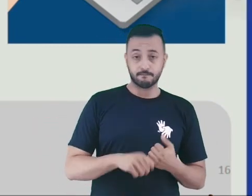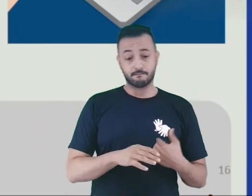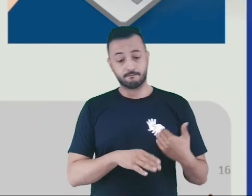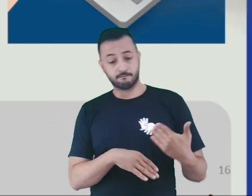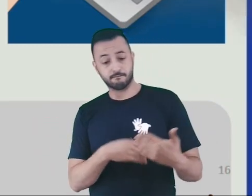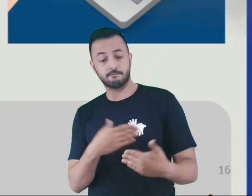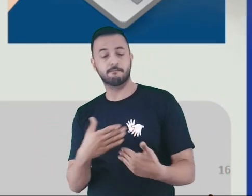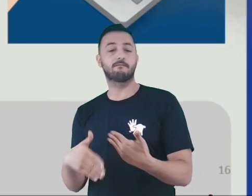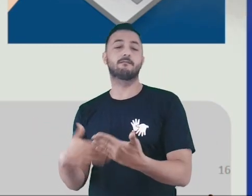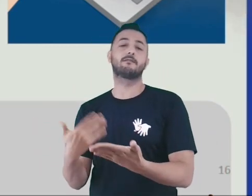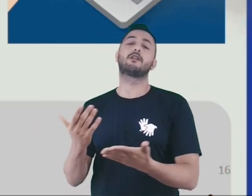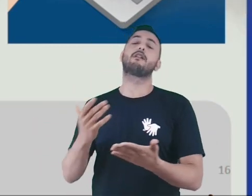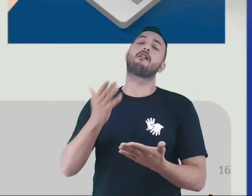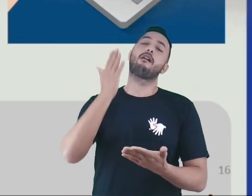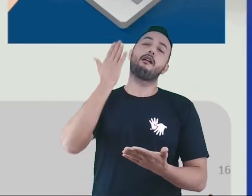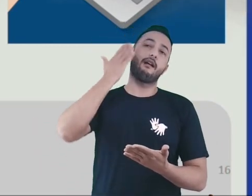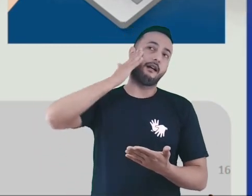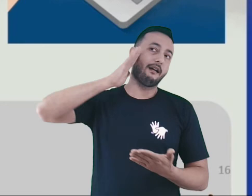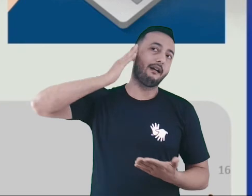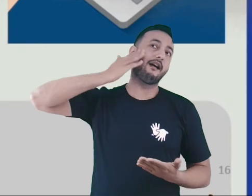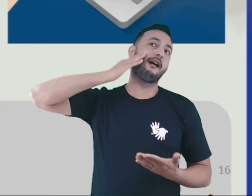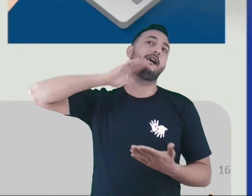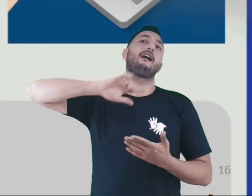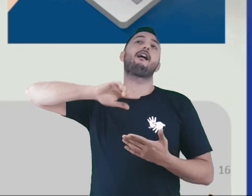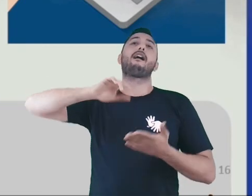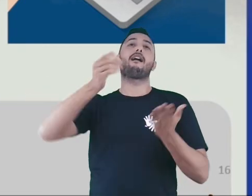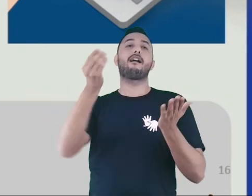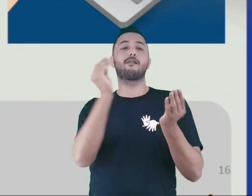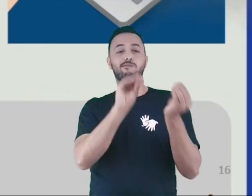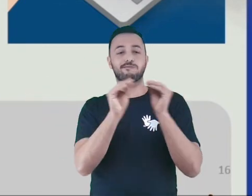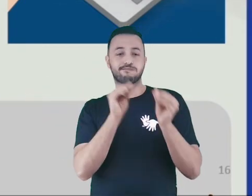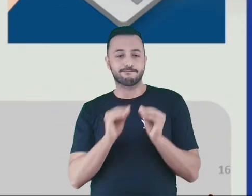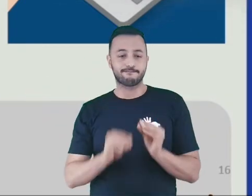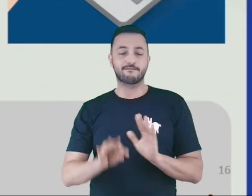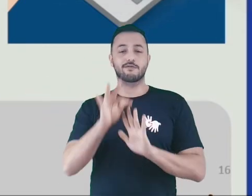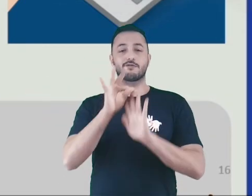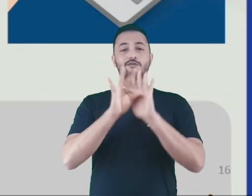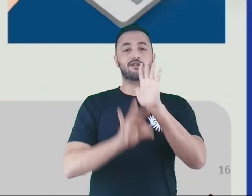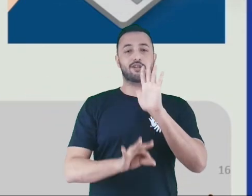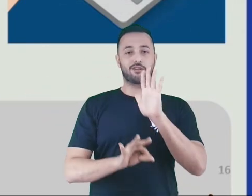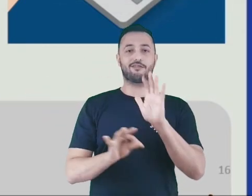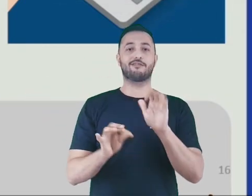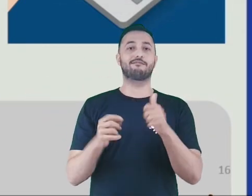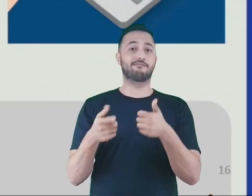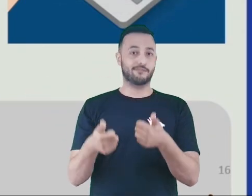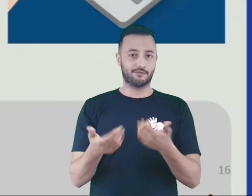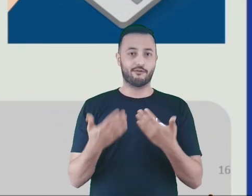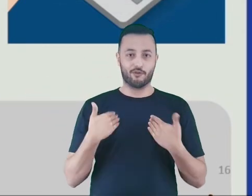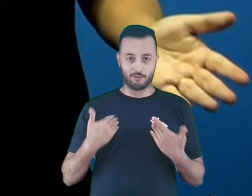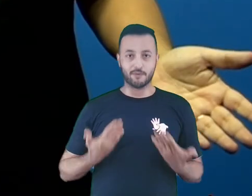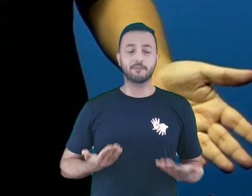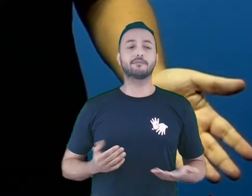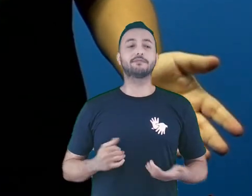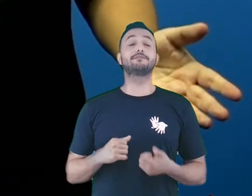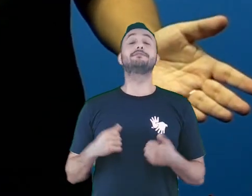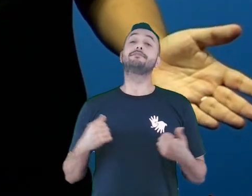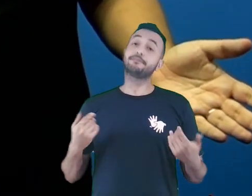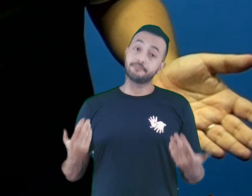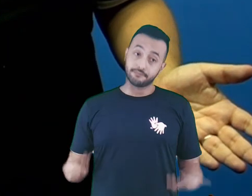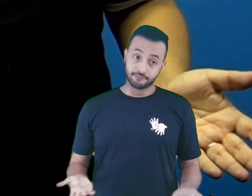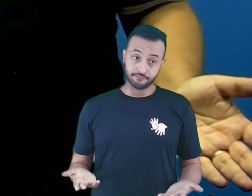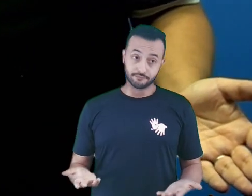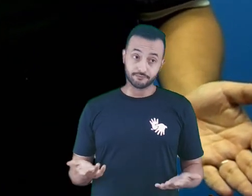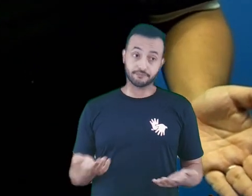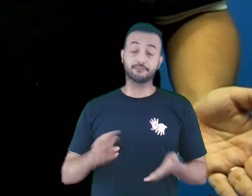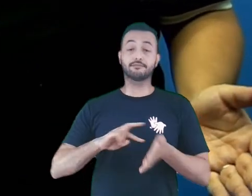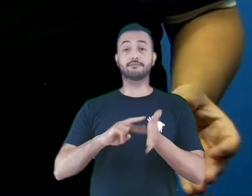encadeamento lógico das ideias do texto, tá bom, gente? Volta para mim. Então, em